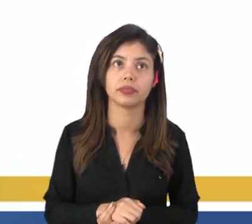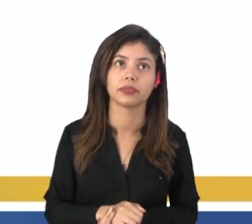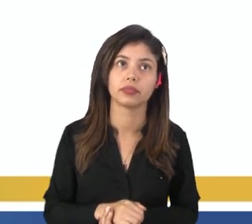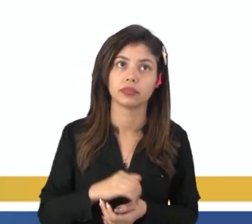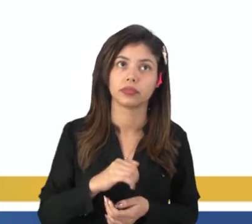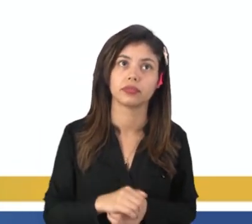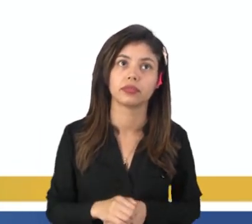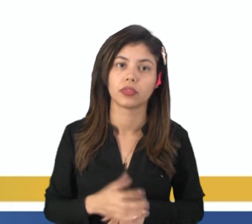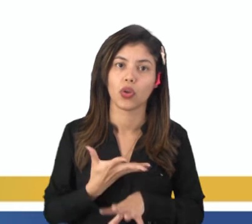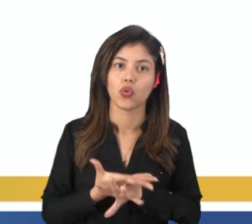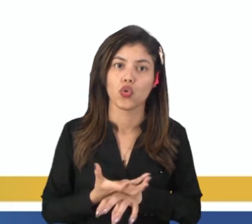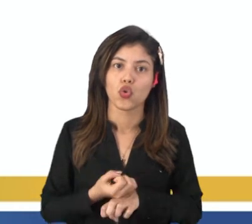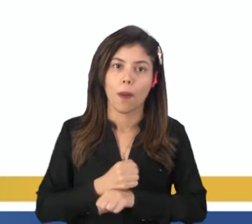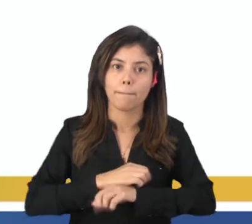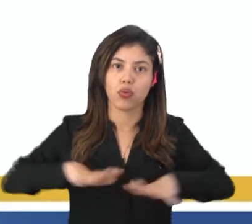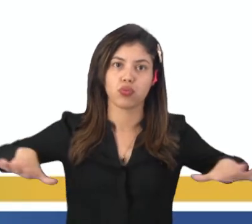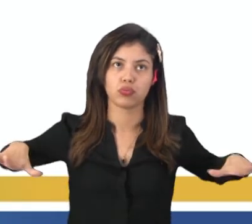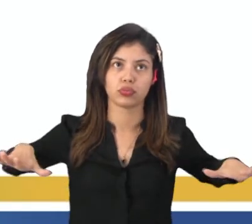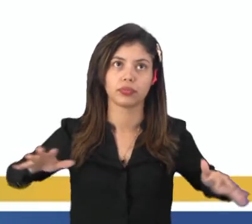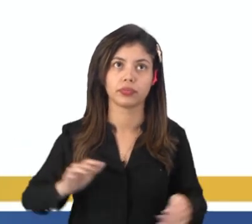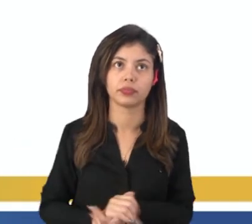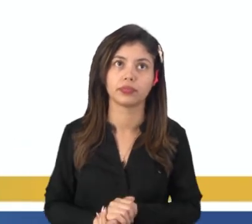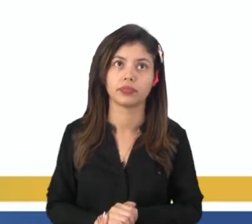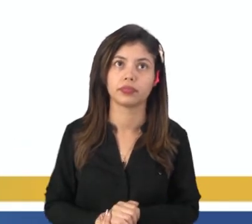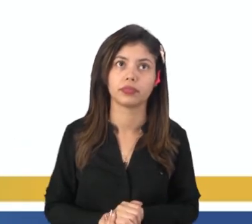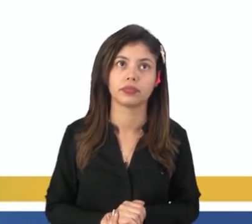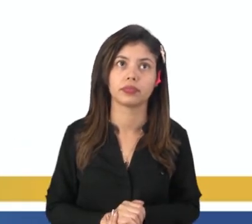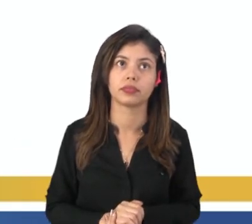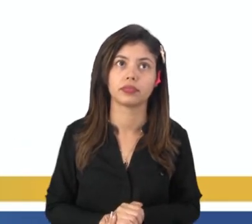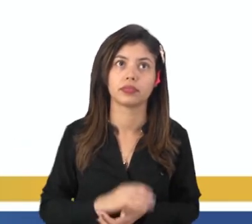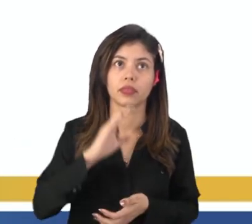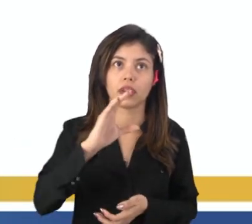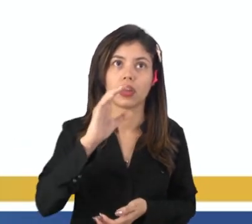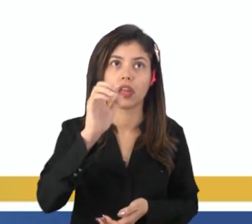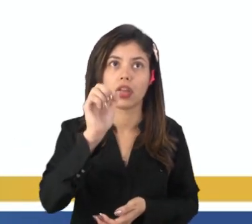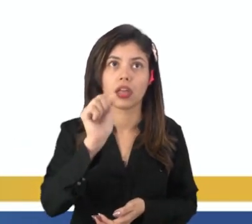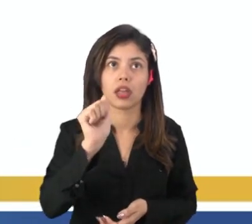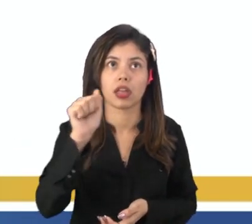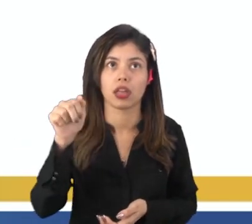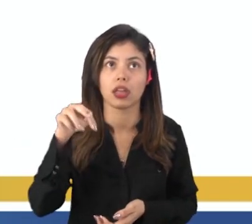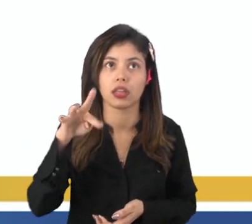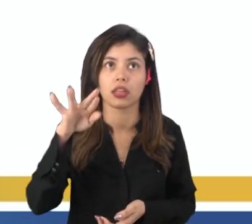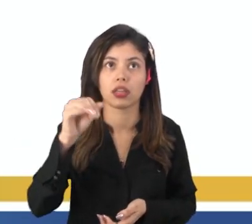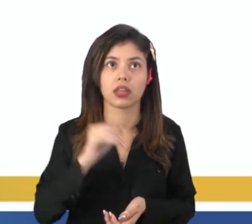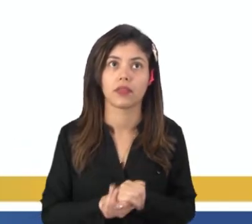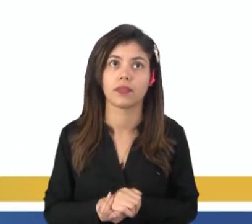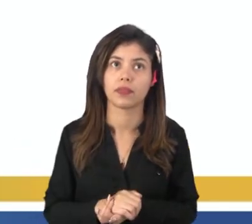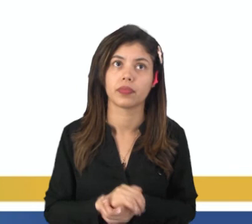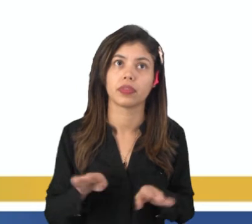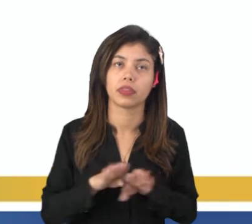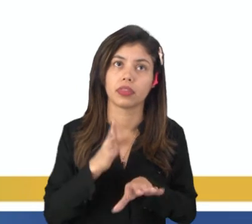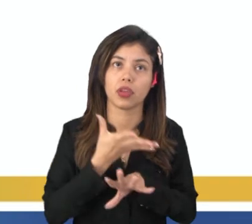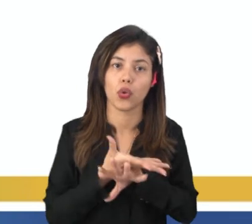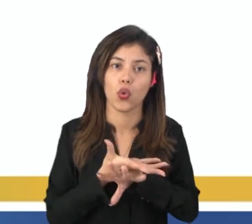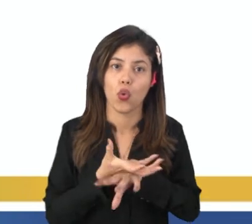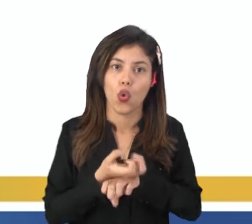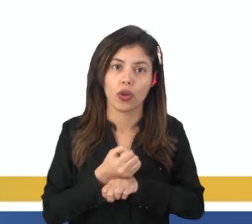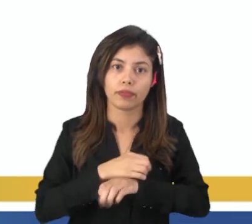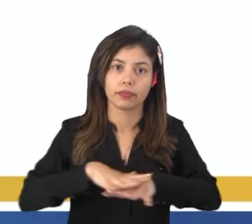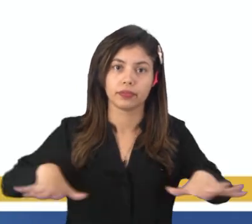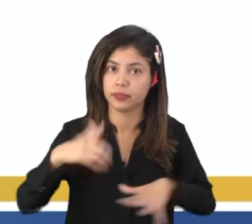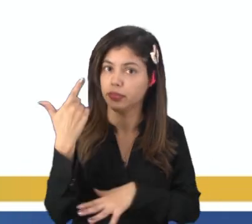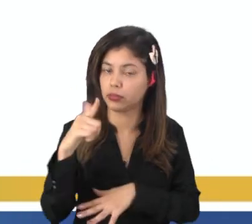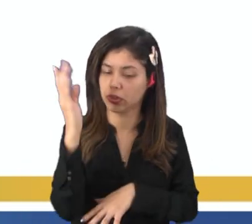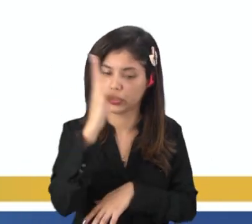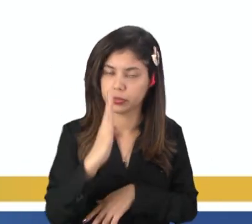C tem deserto, nós não temos deserto. Caatinga não é um deserto, tá, gente? E na D também temos deserto. Nós não temos deserto no Brasil,